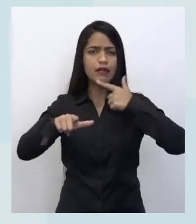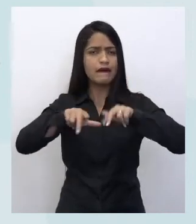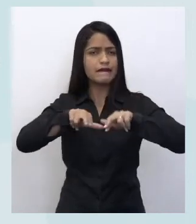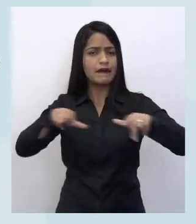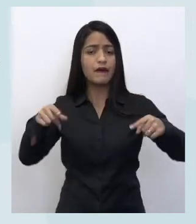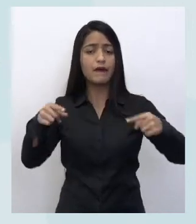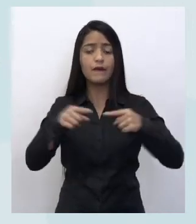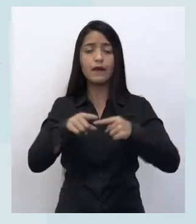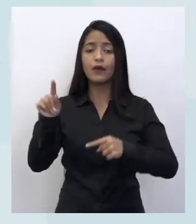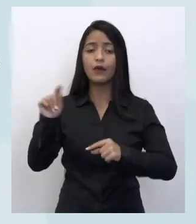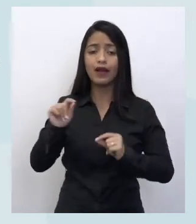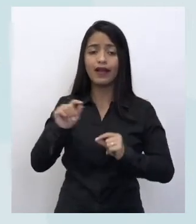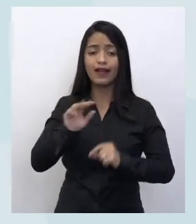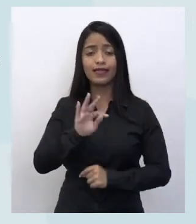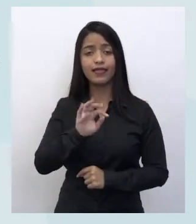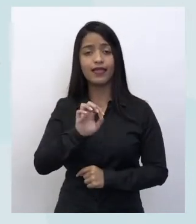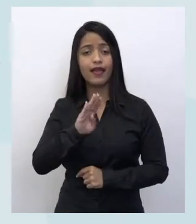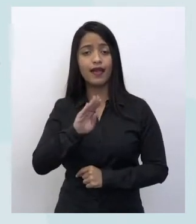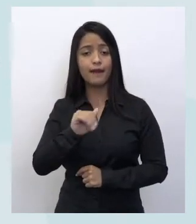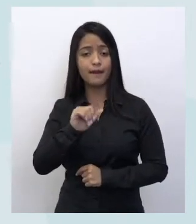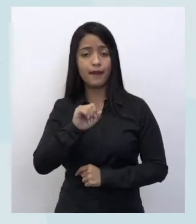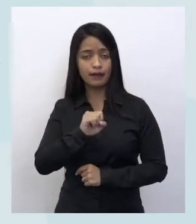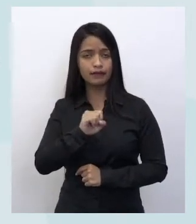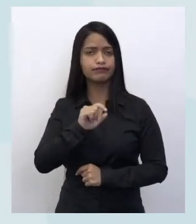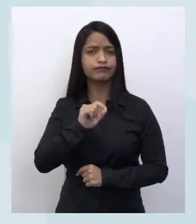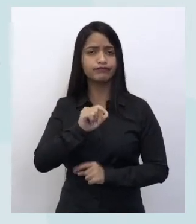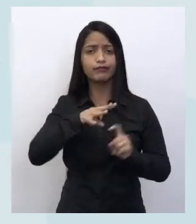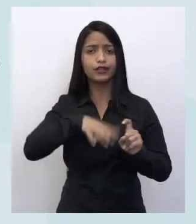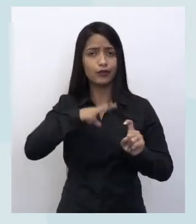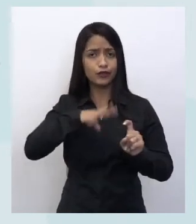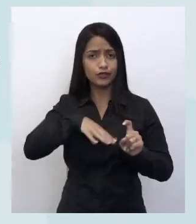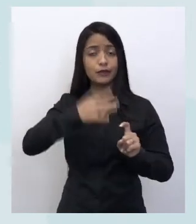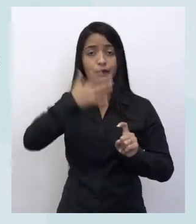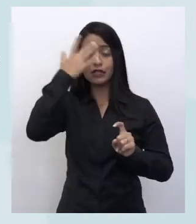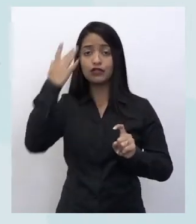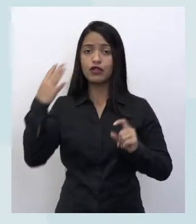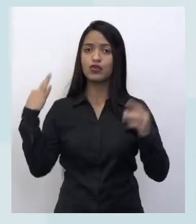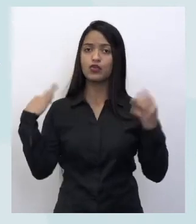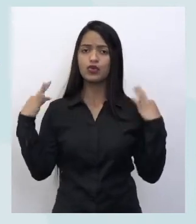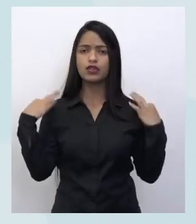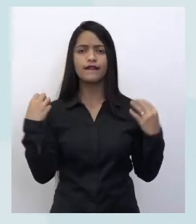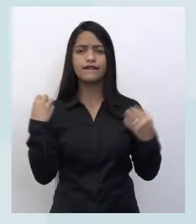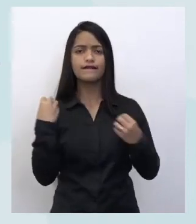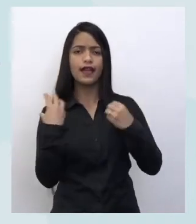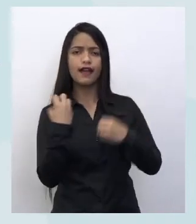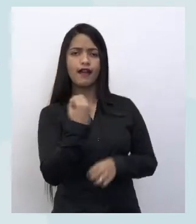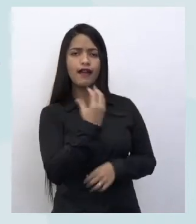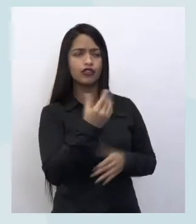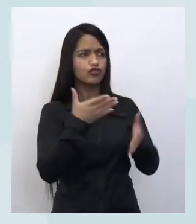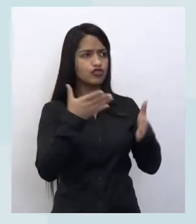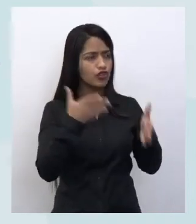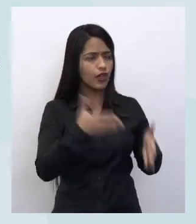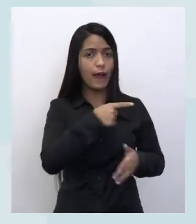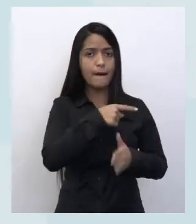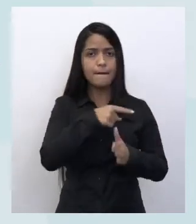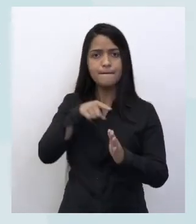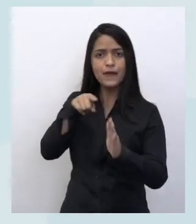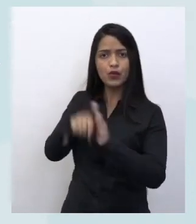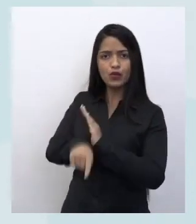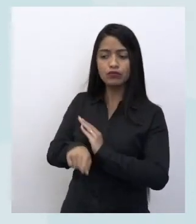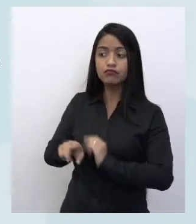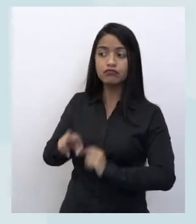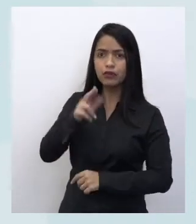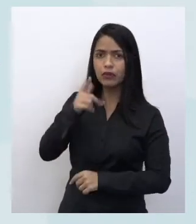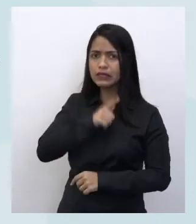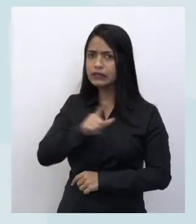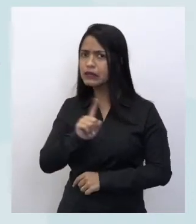Tebas, ser mitológico que lançava charadas aos peregrinos viajantes. Olha que legal, os turistas em vários idiomas, hebraico,